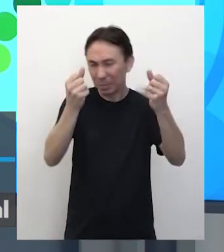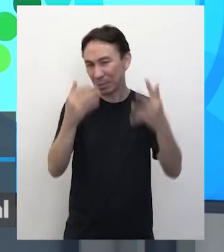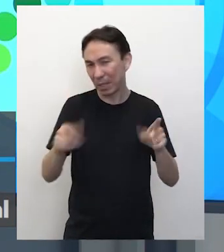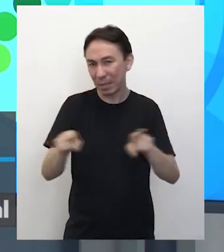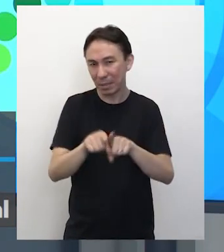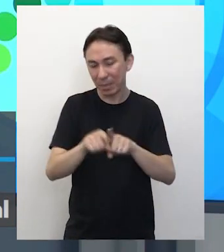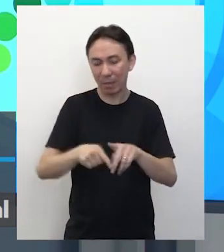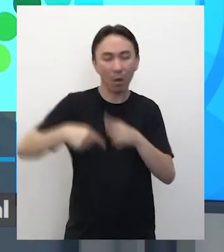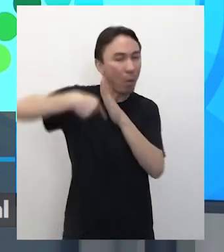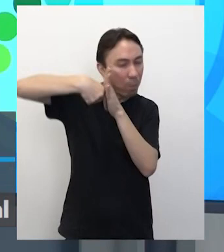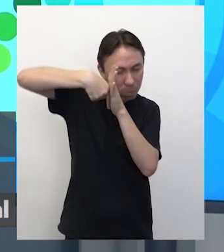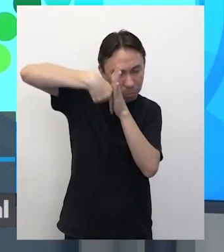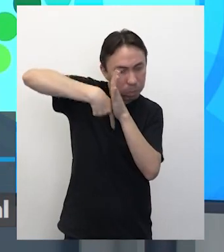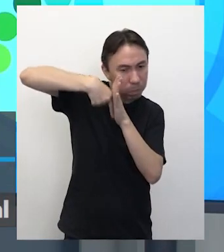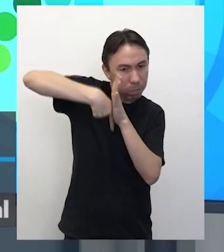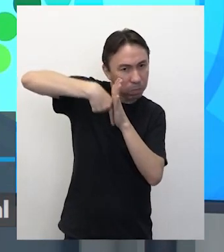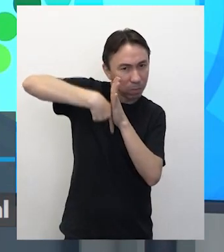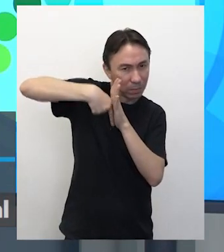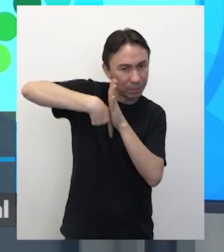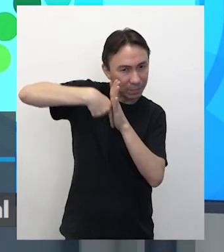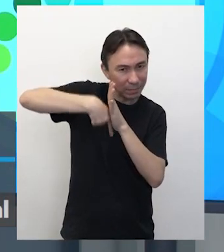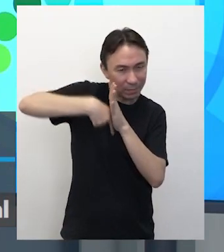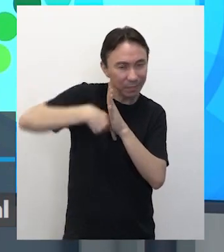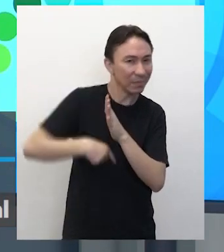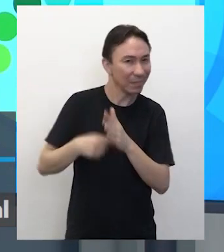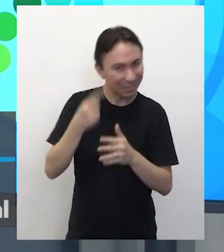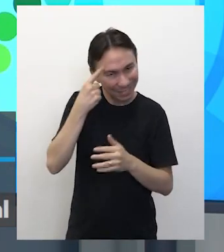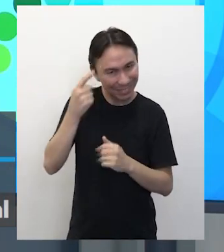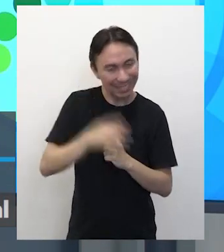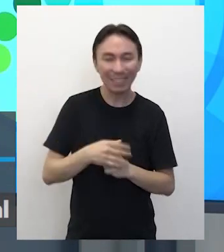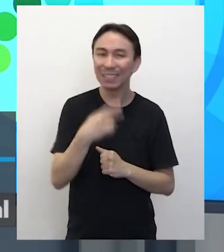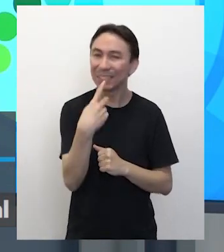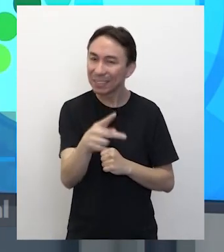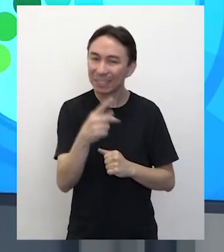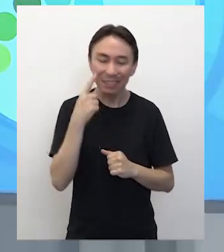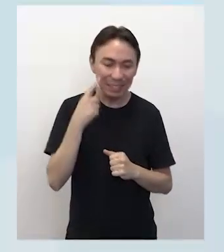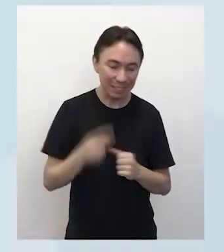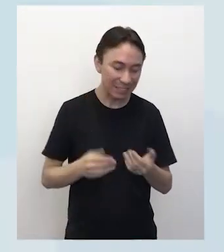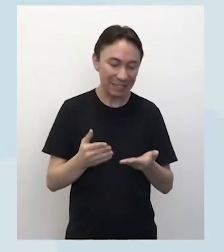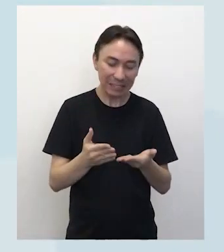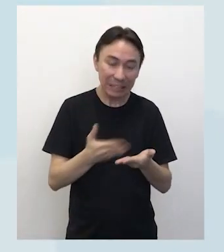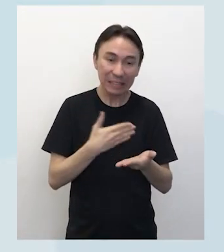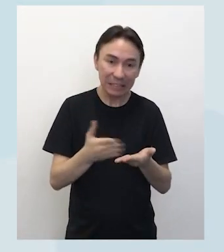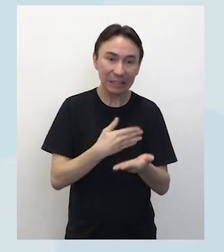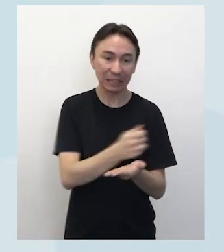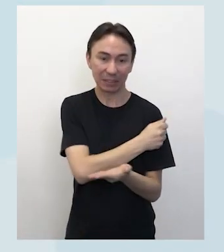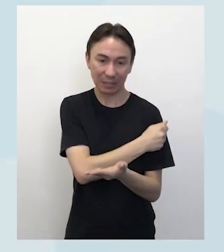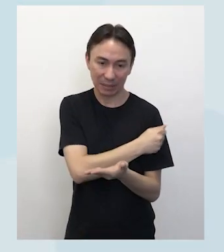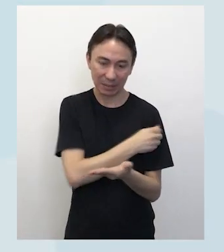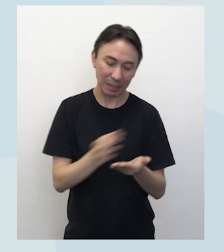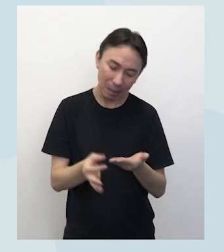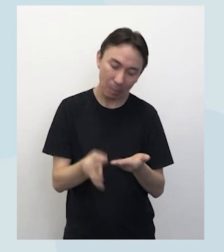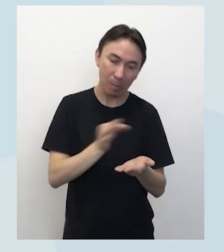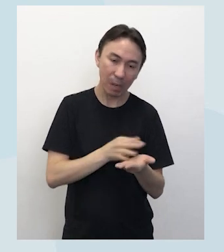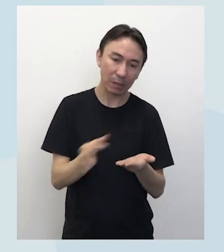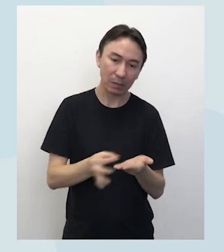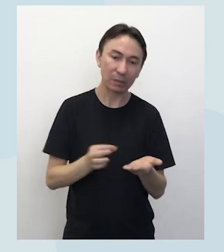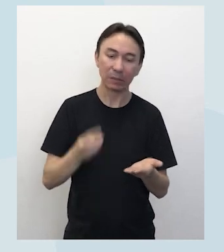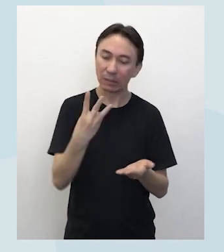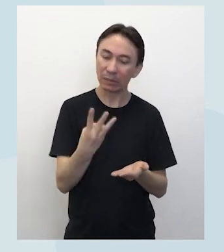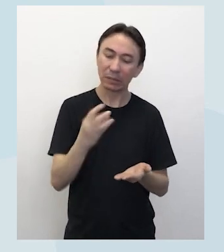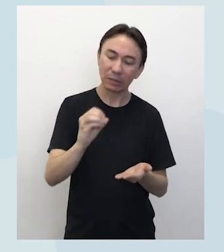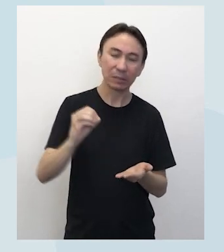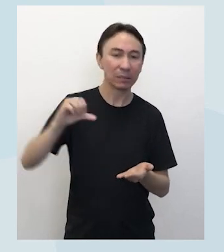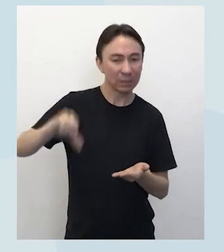rubricas que aparecem no caderno do estudante, lá na página 309, vejam aí na tela e